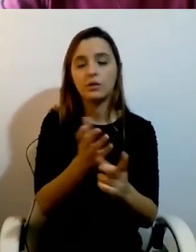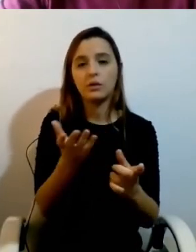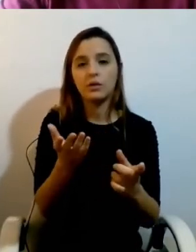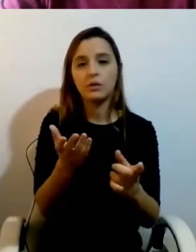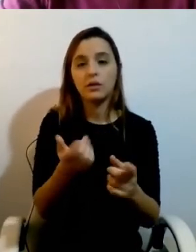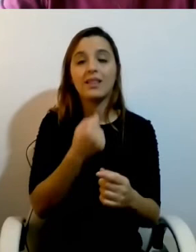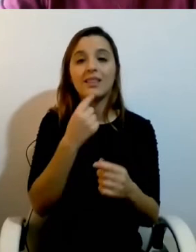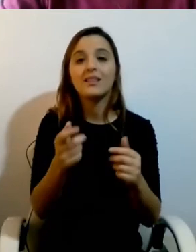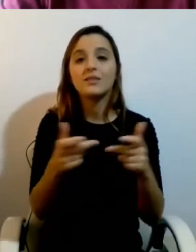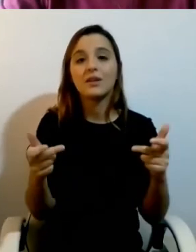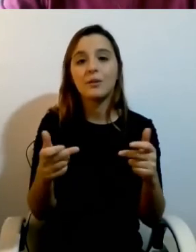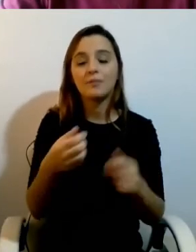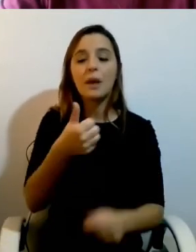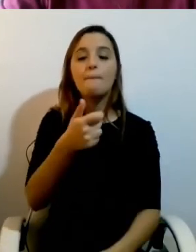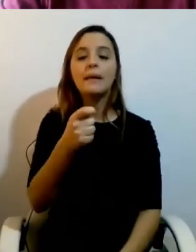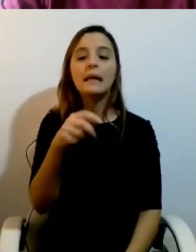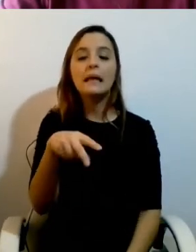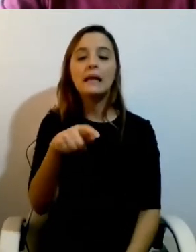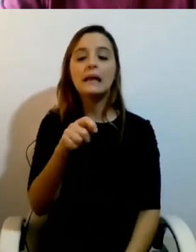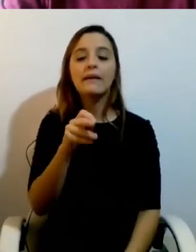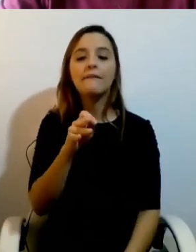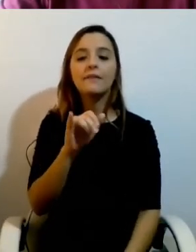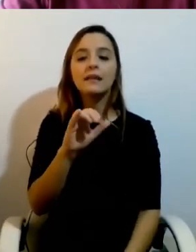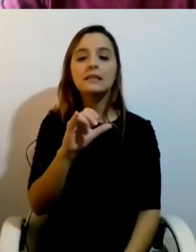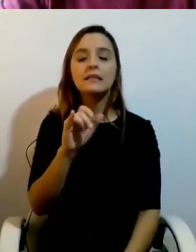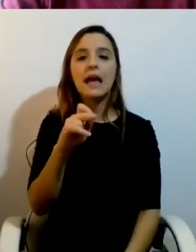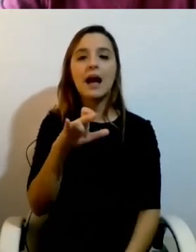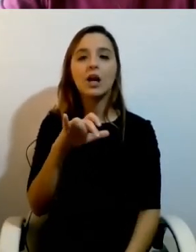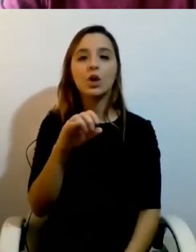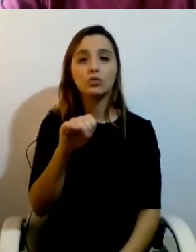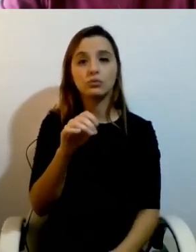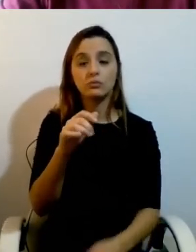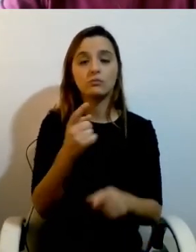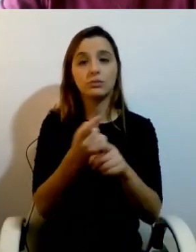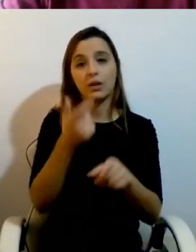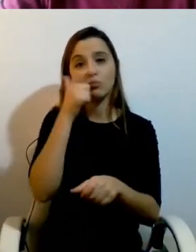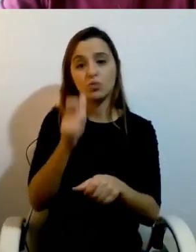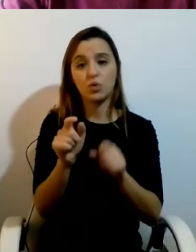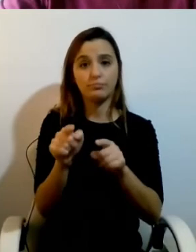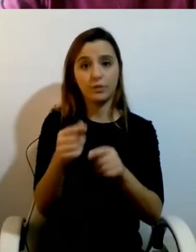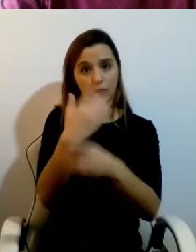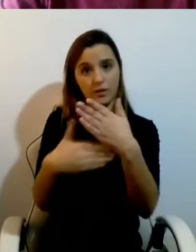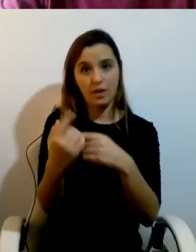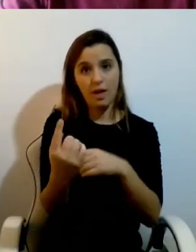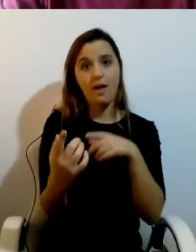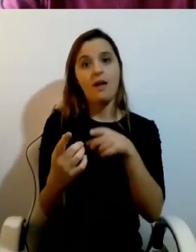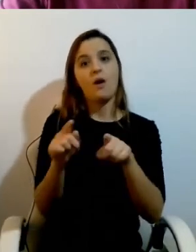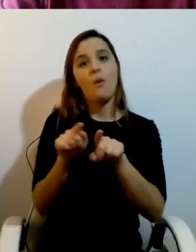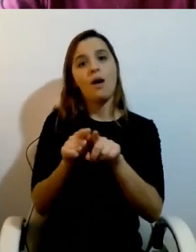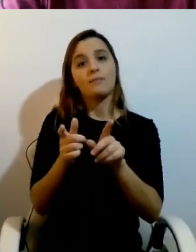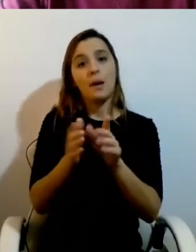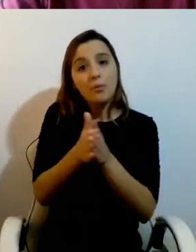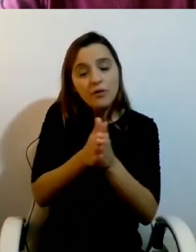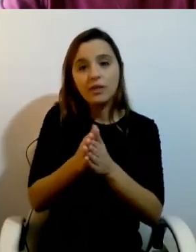os beneficiários, com aqueles que de facto estão a usufruir desta realidade, desta vida política,